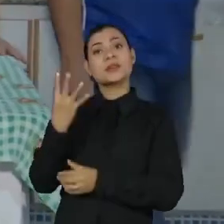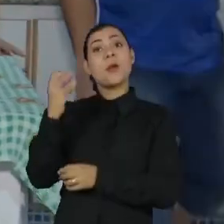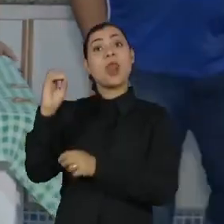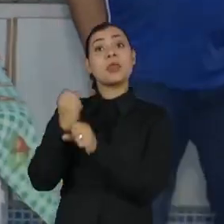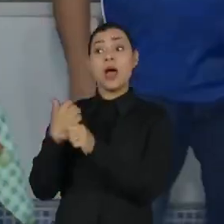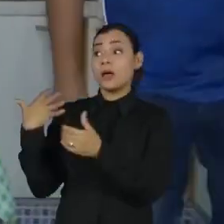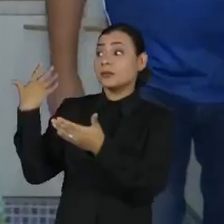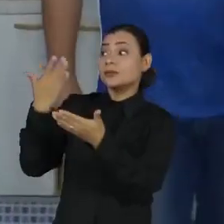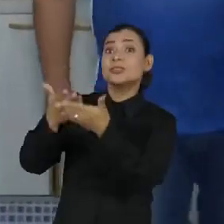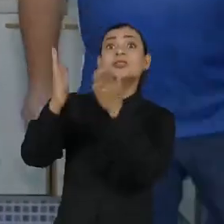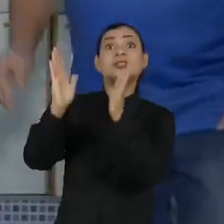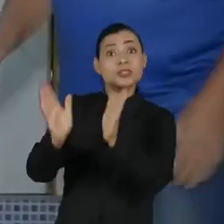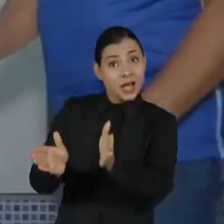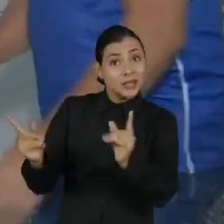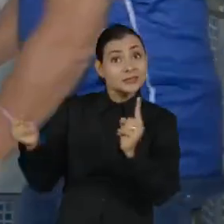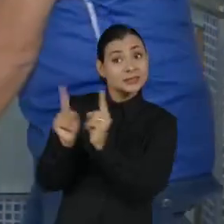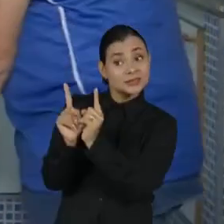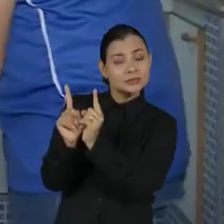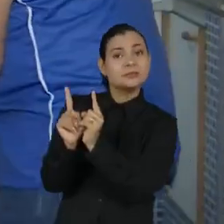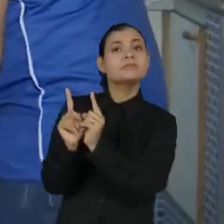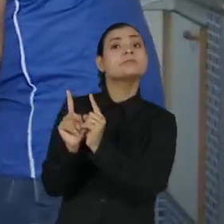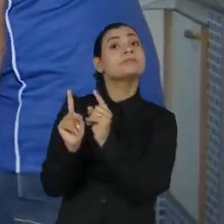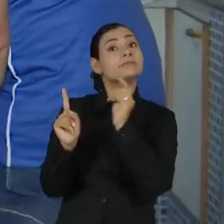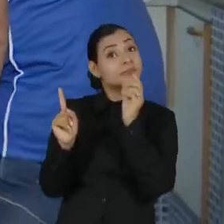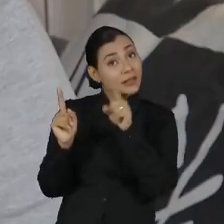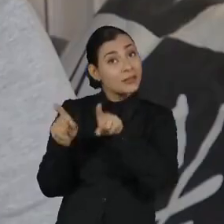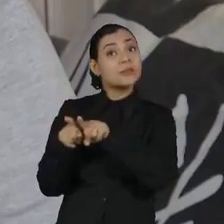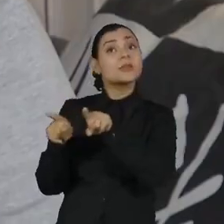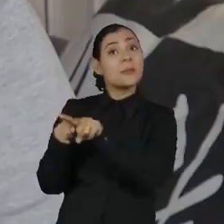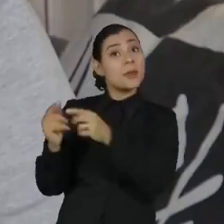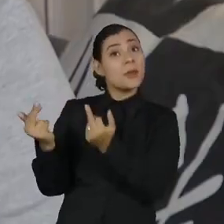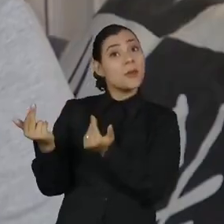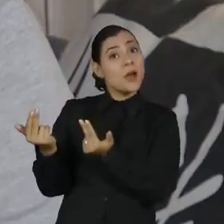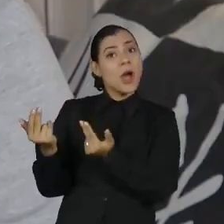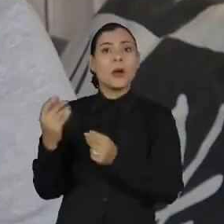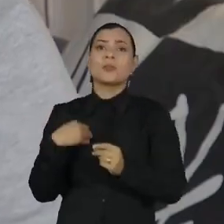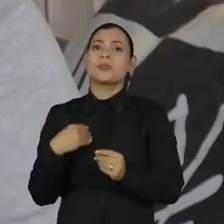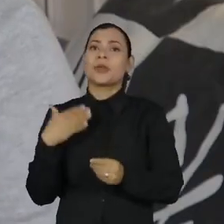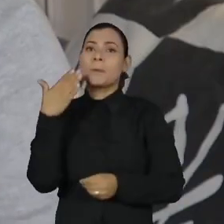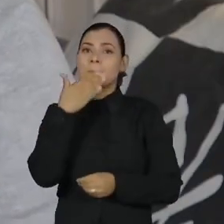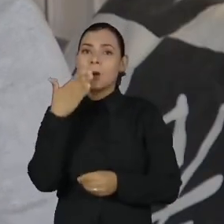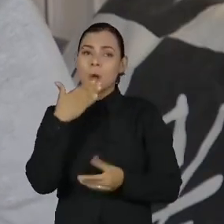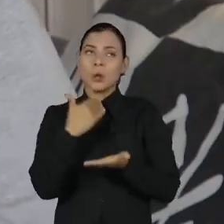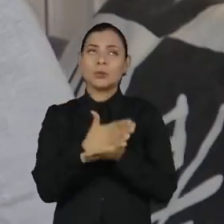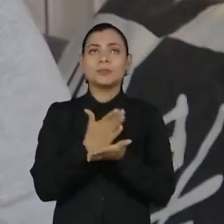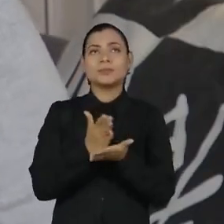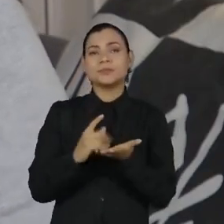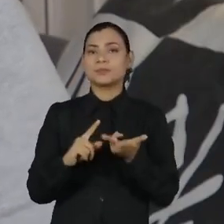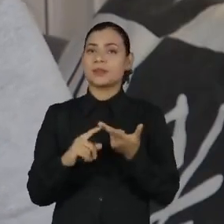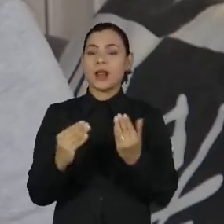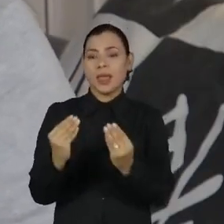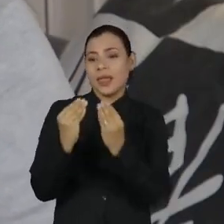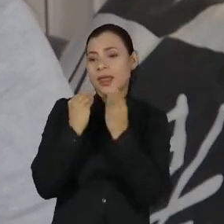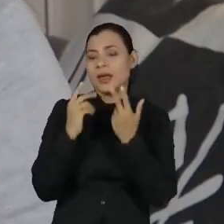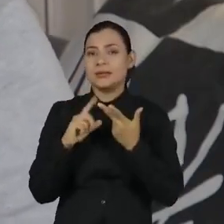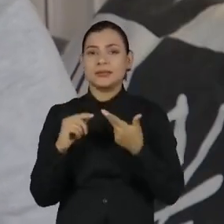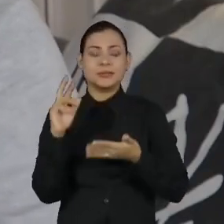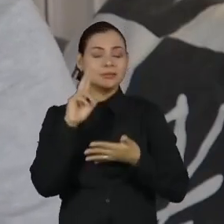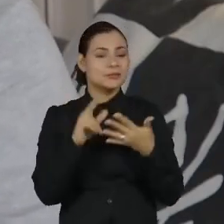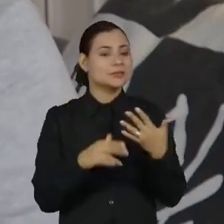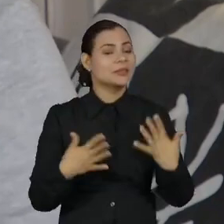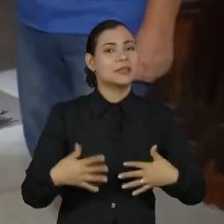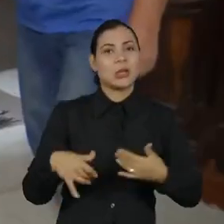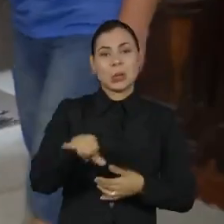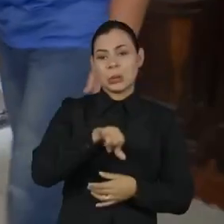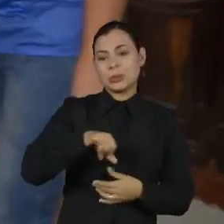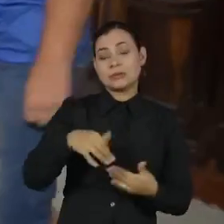anos, Selma chegou a compartilhar alguns desses hábitos. Os bolinhos da vida, né? Aquelas comidas